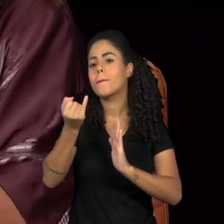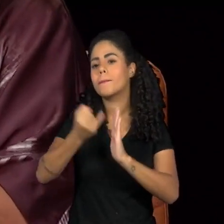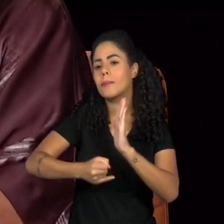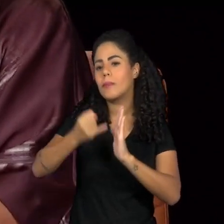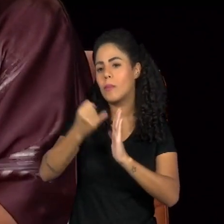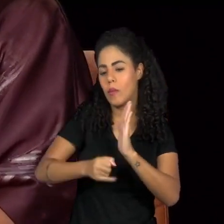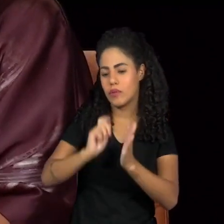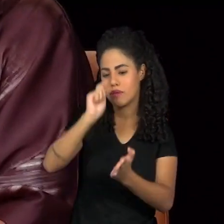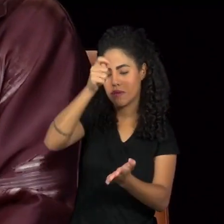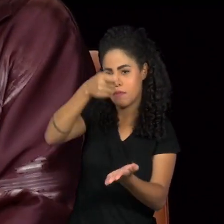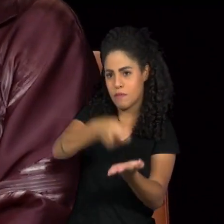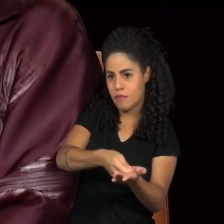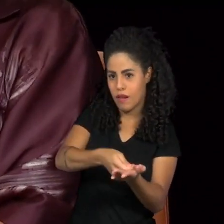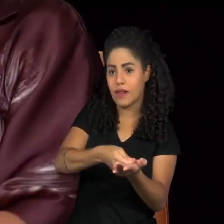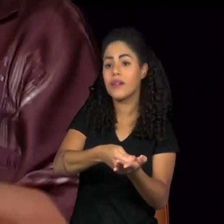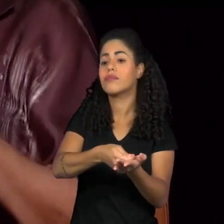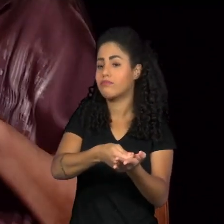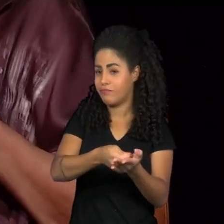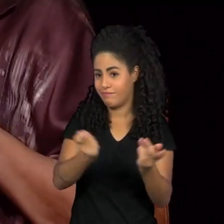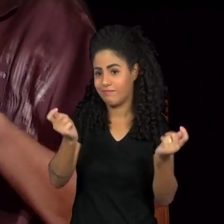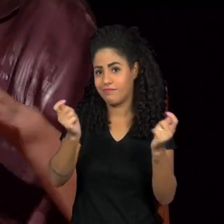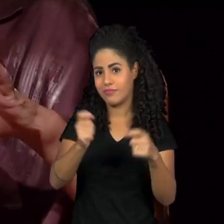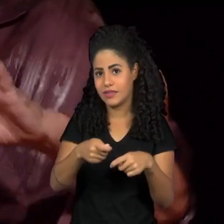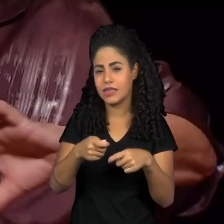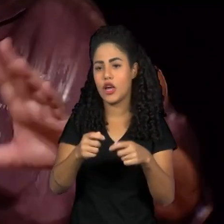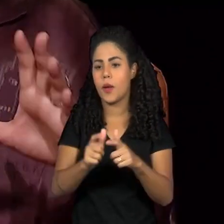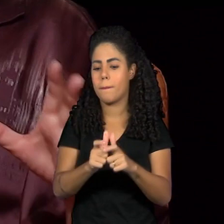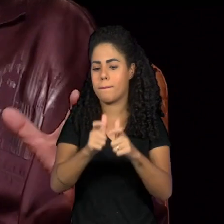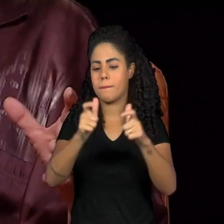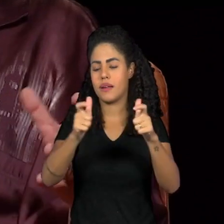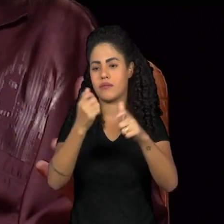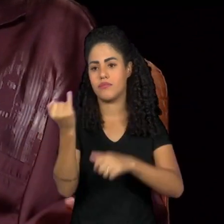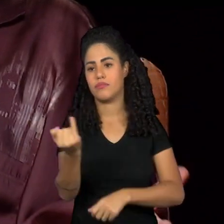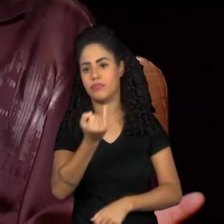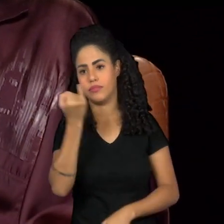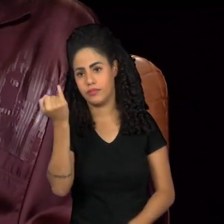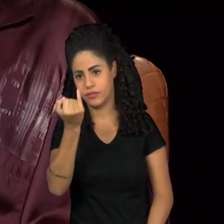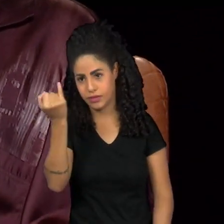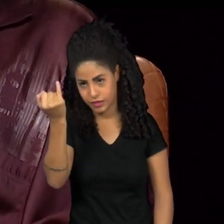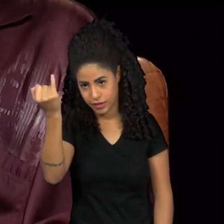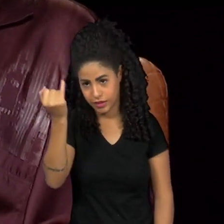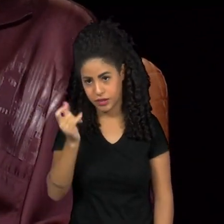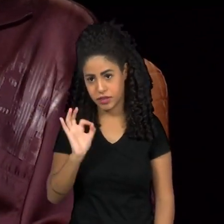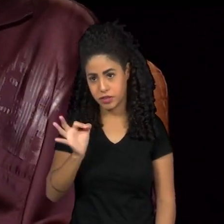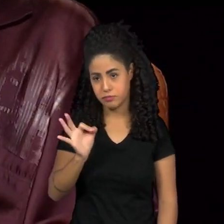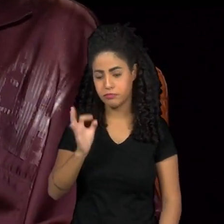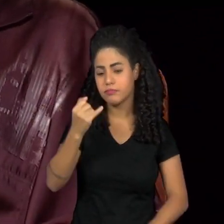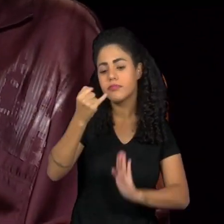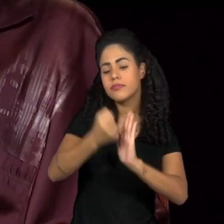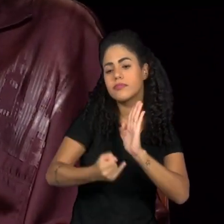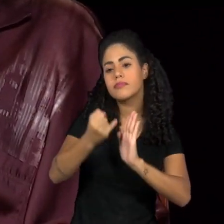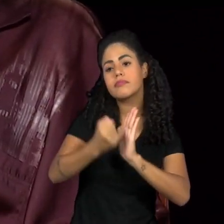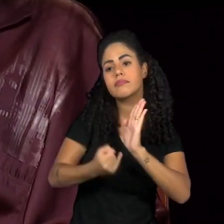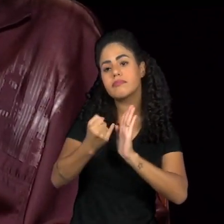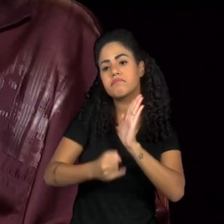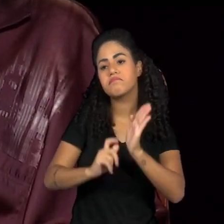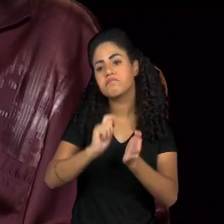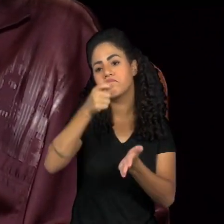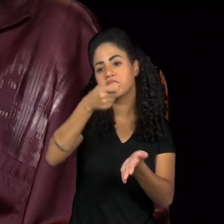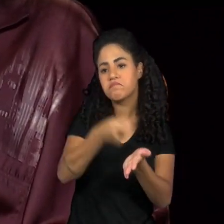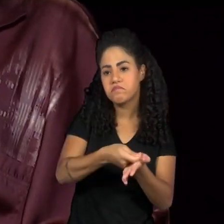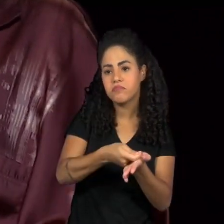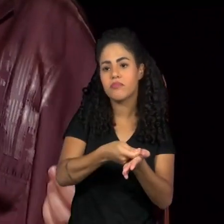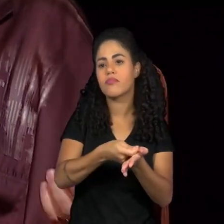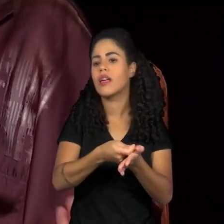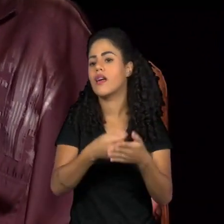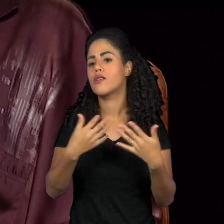são pagos pelas teles, que são da maior importância e são impostos assim de uma